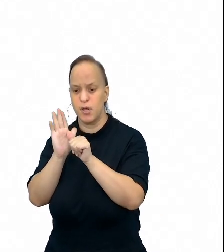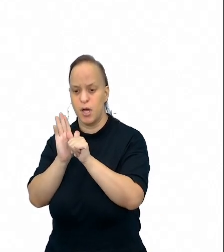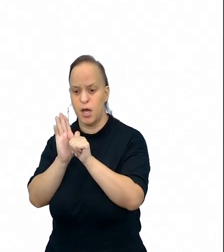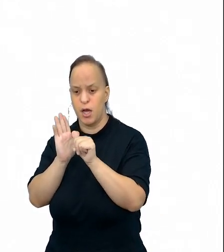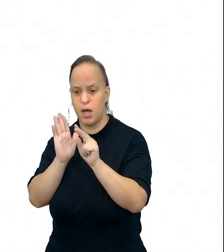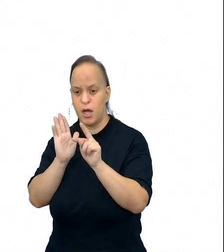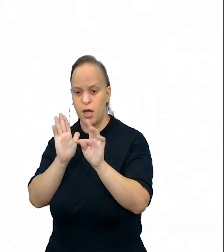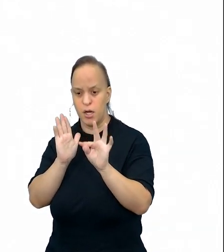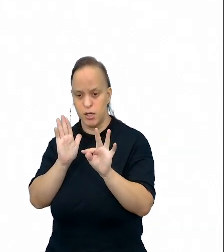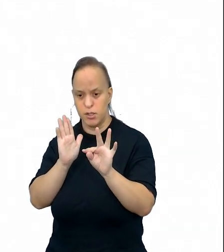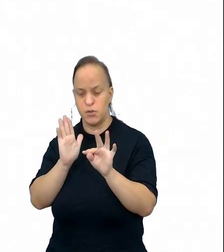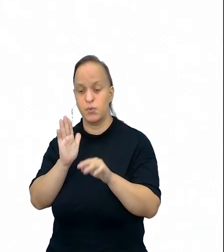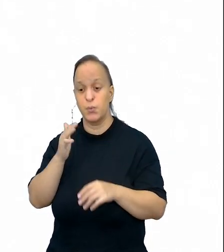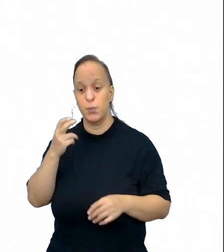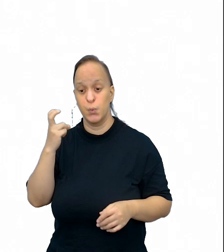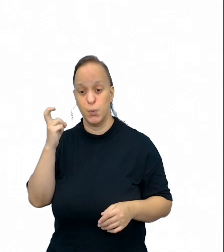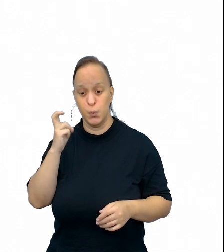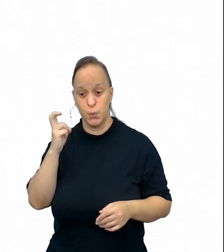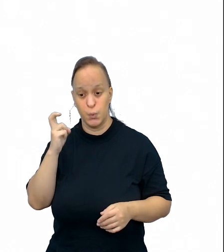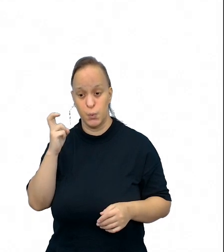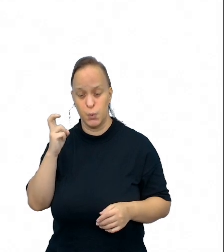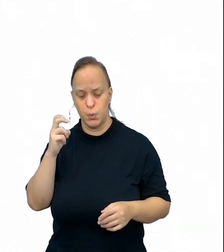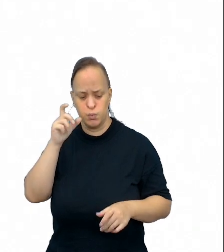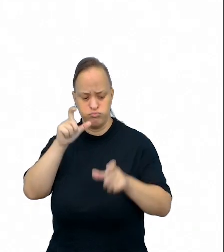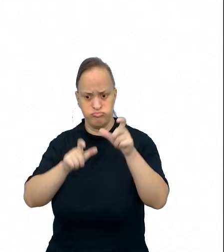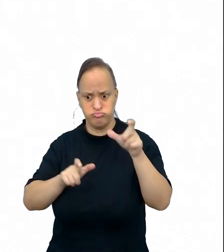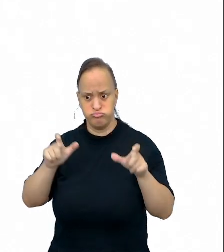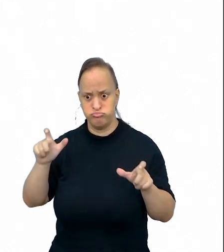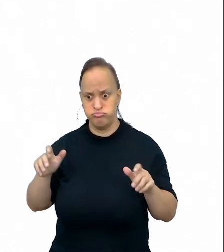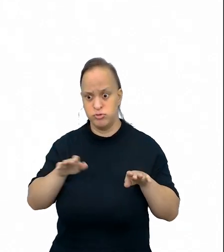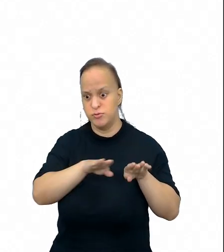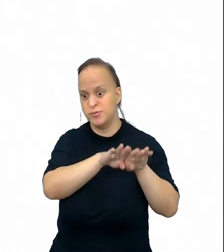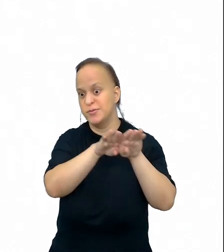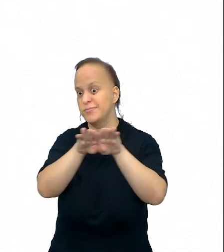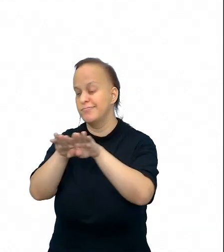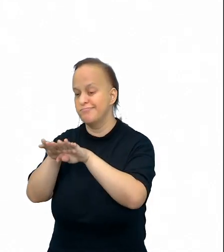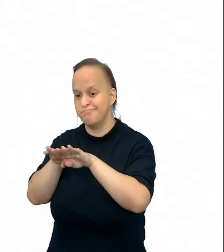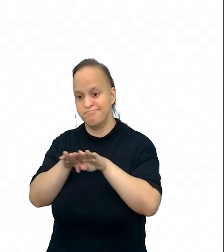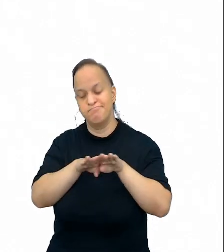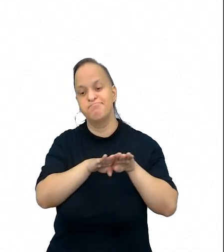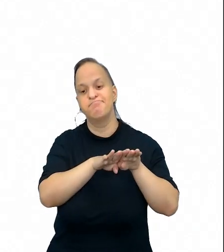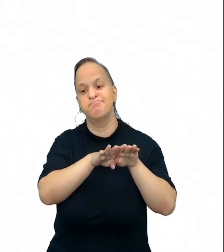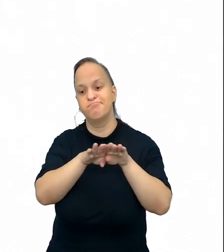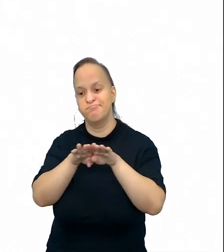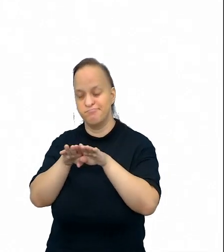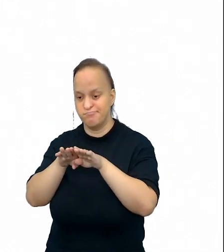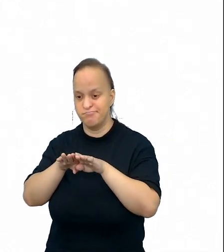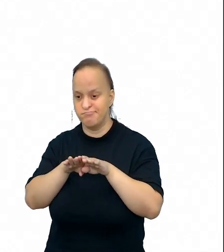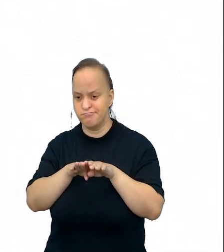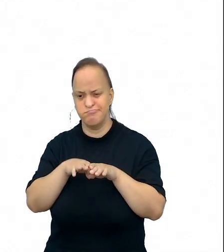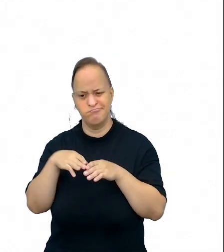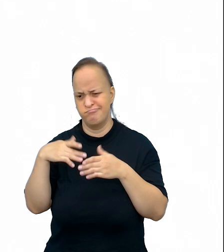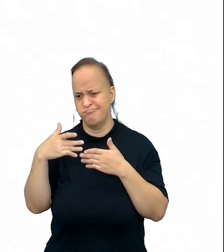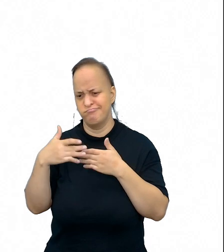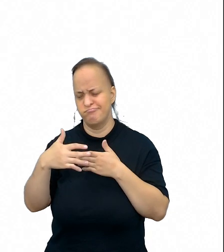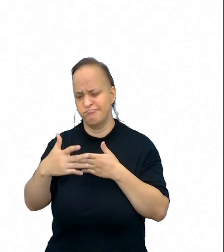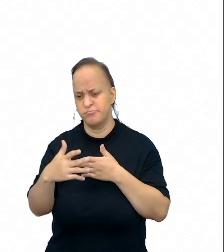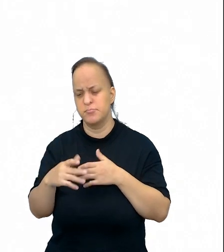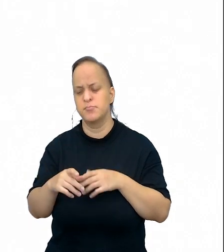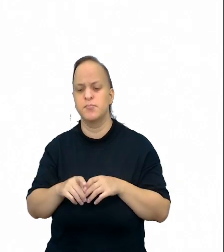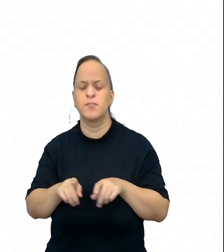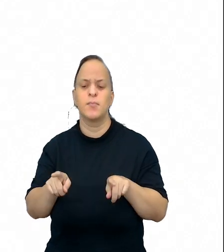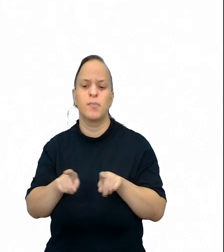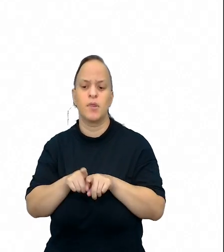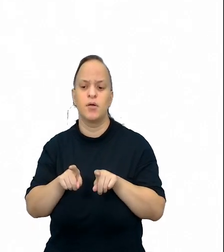em que todos são iguais perante a lei, e aí vai, né, por um pouquinho mais. Há também momentos em que se